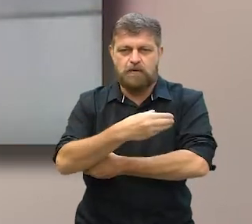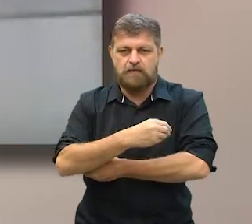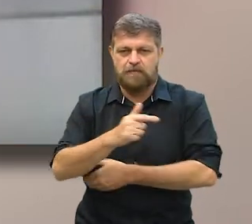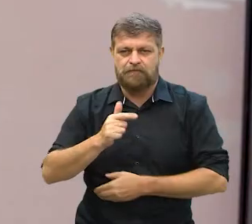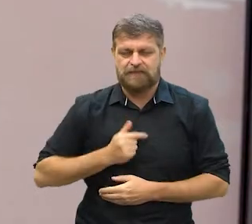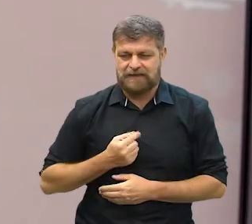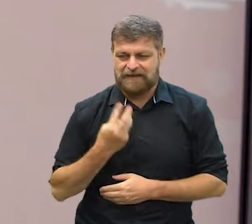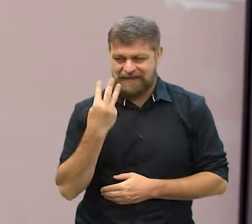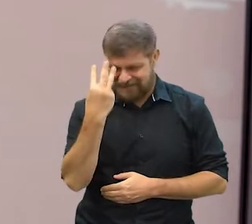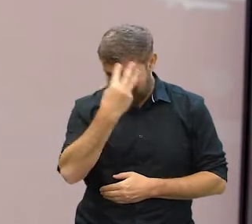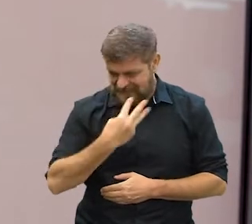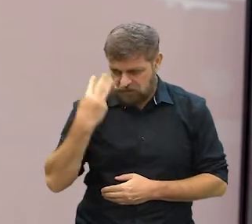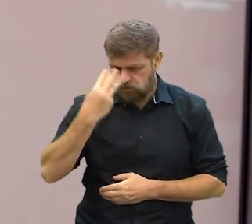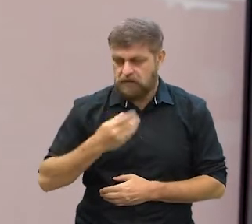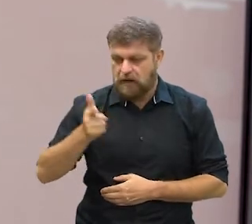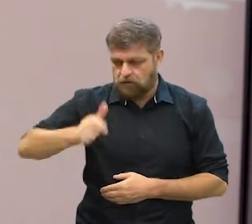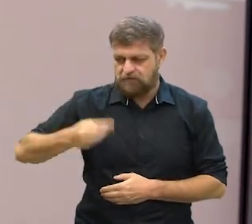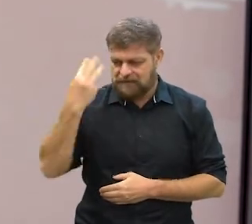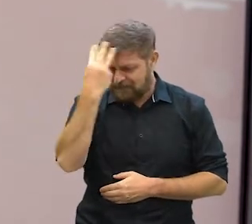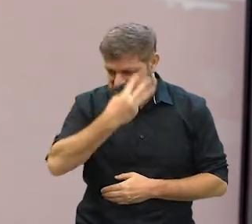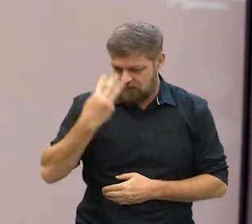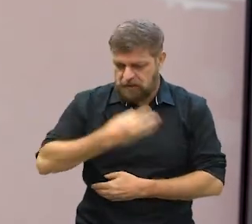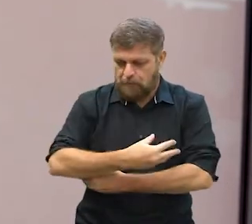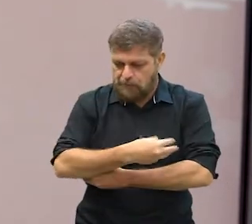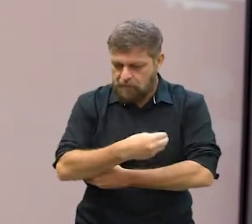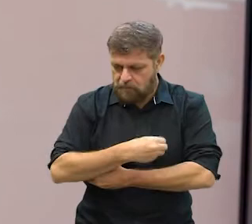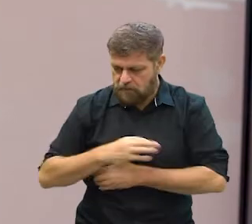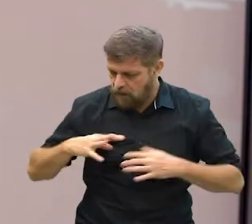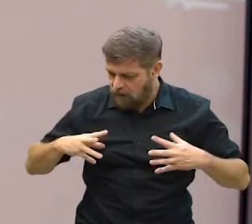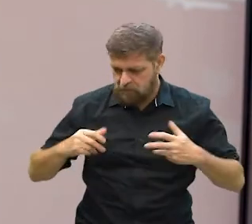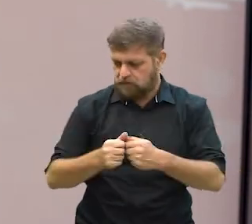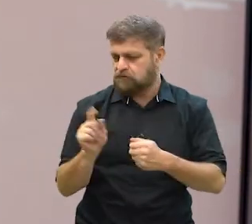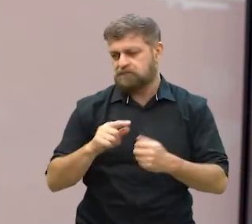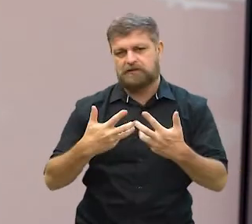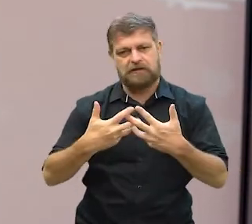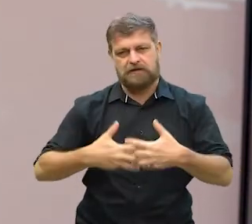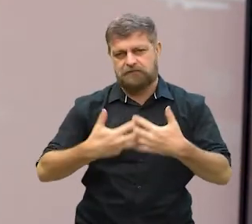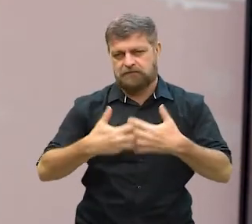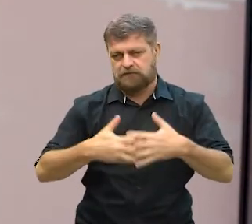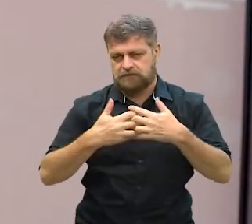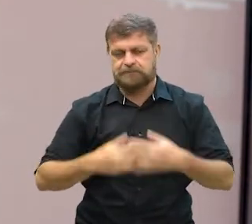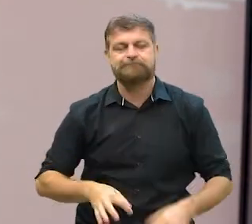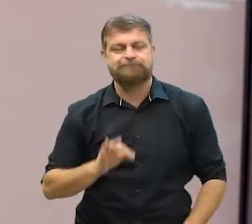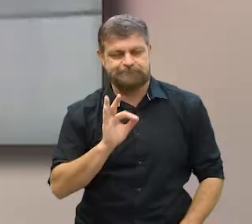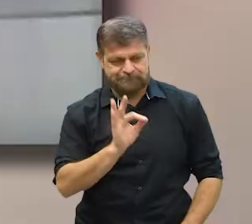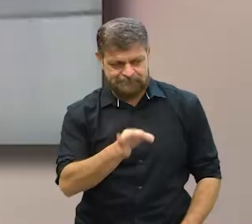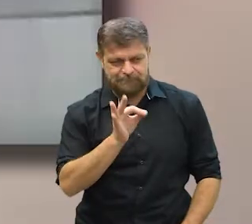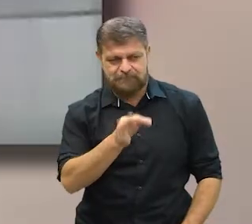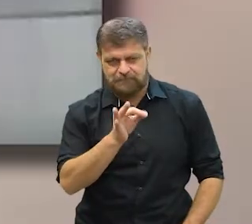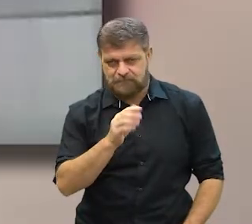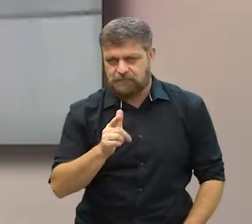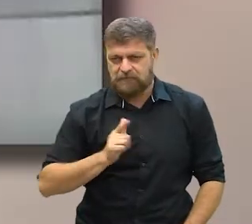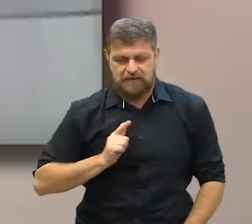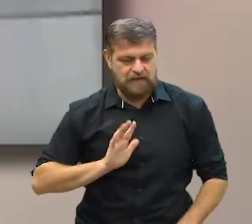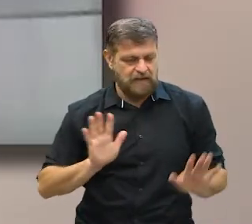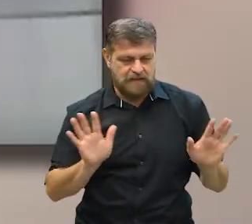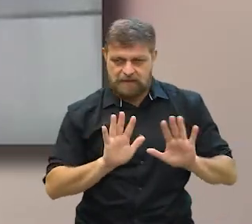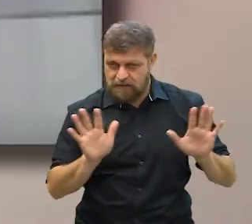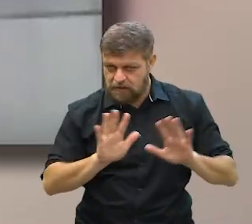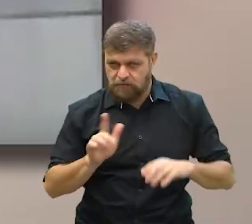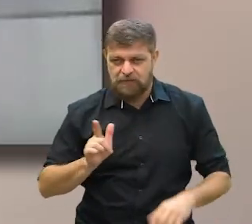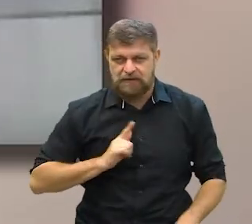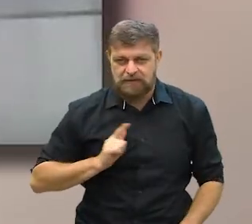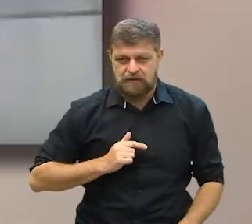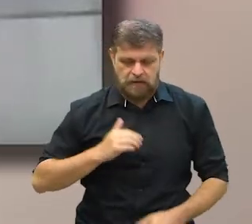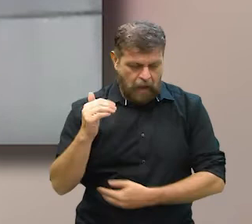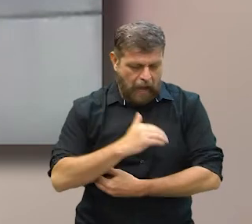madrugada. Então, aquela coisa de 3 em 3 horas nem sempre funciona para todos os bebês. Exatamente,